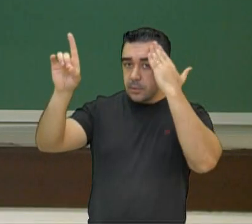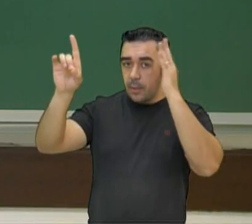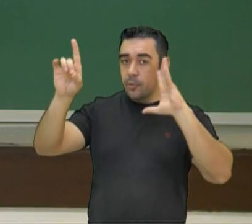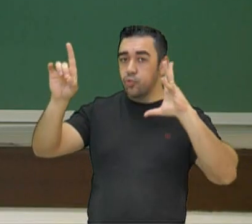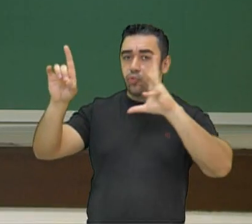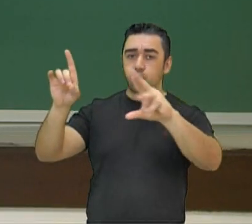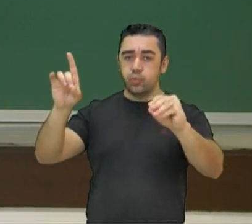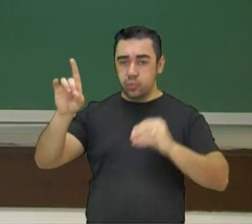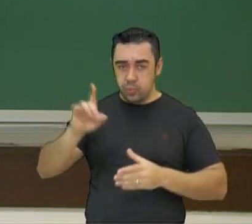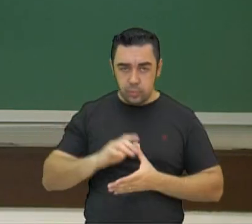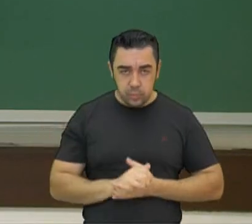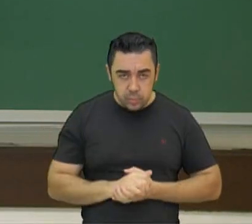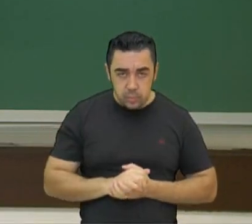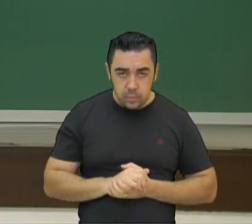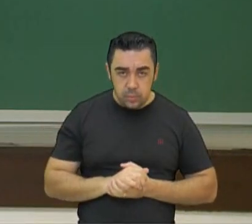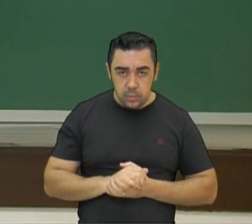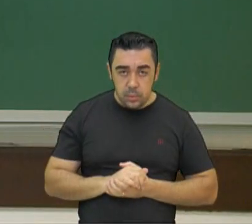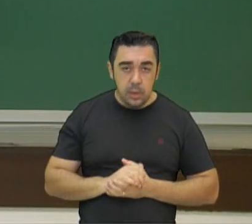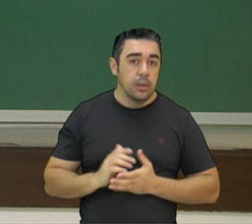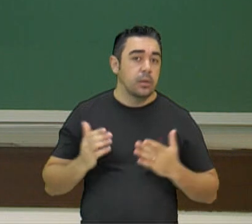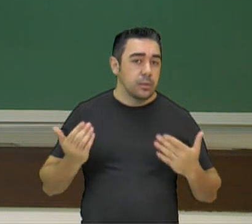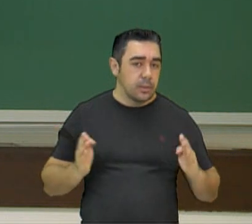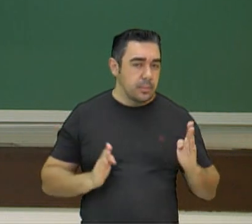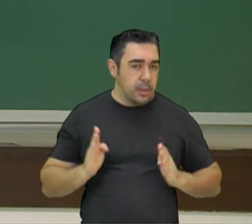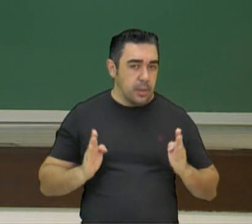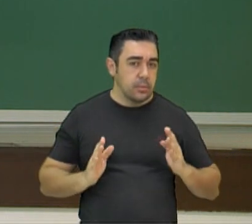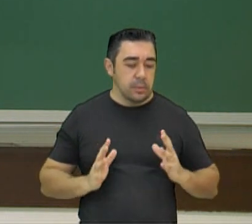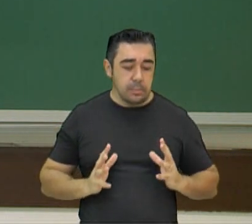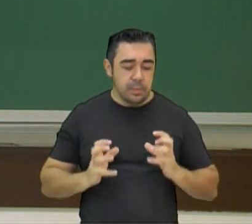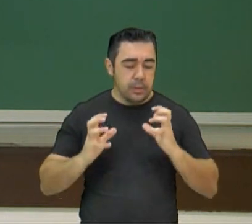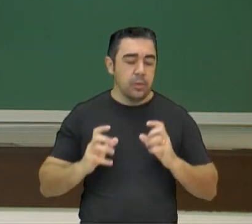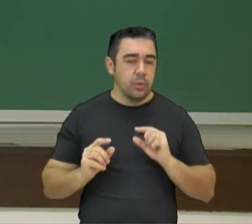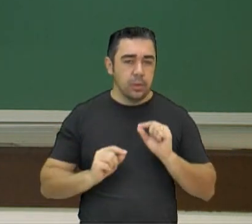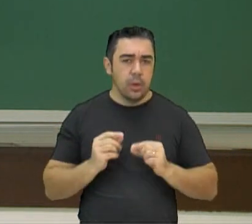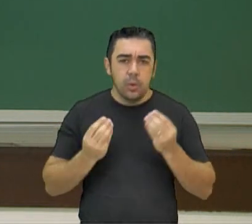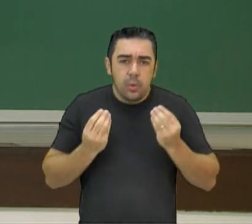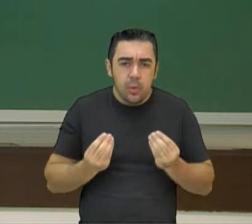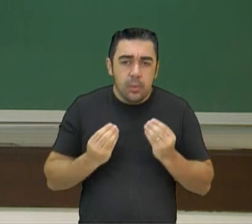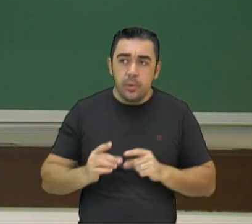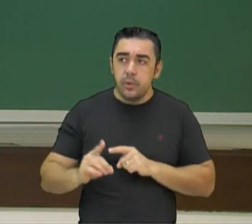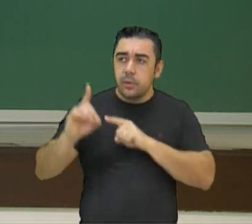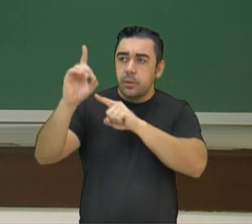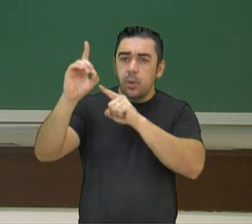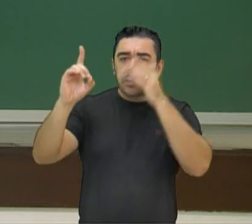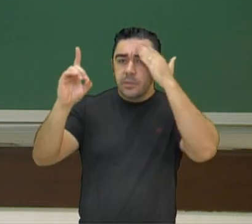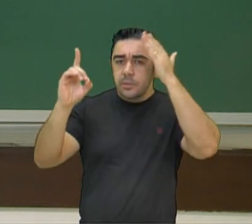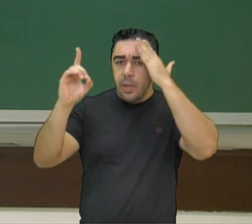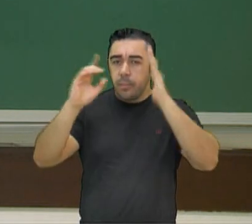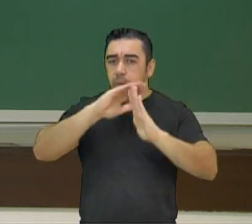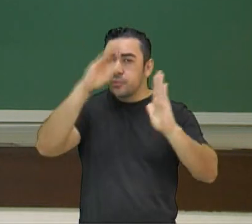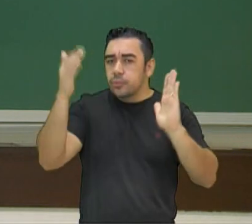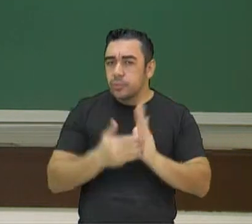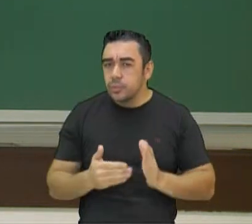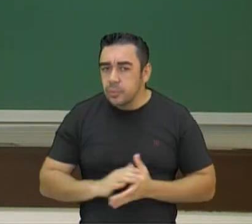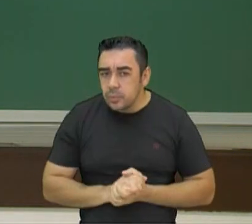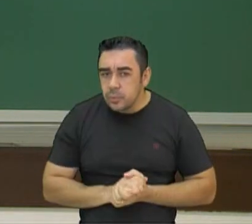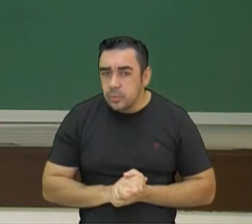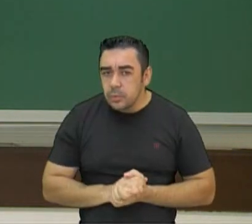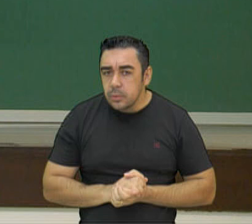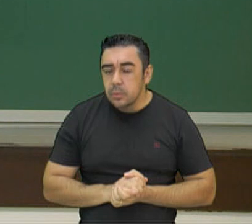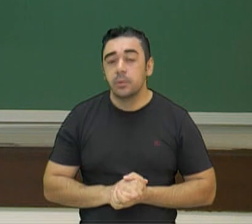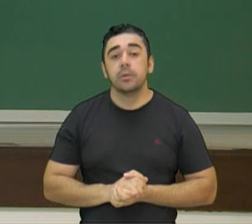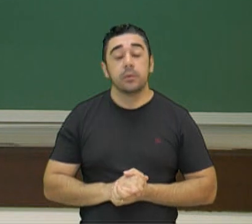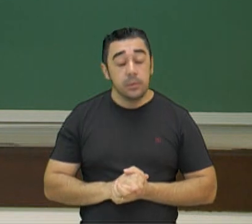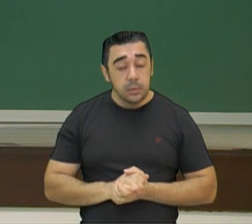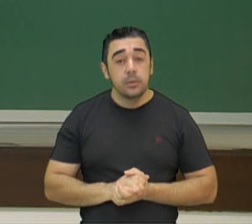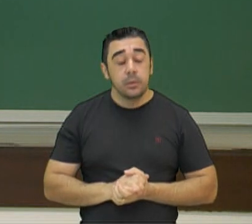aí, nesse período, há uma briga. Como que pode Deus ser onisciente, ou seja, saber tudo,